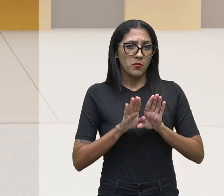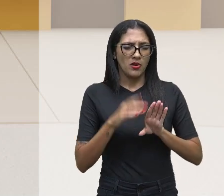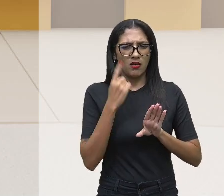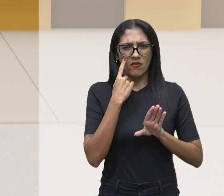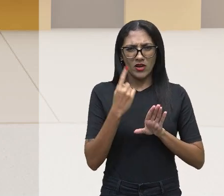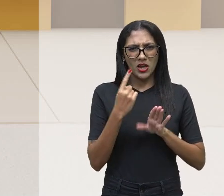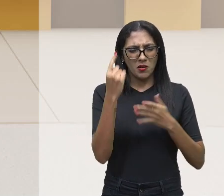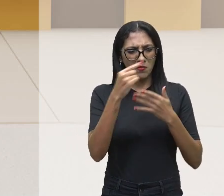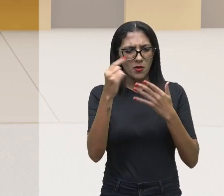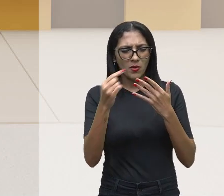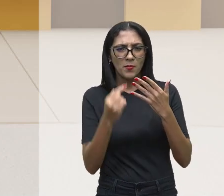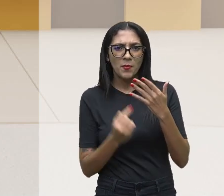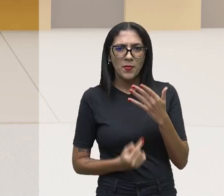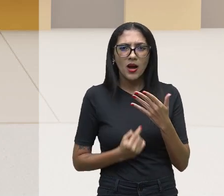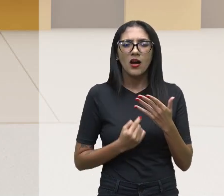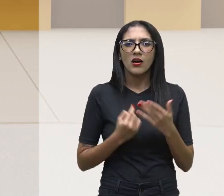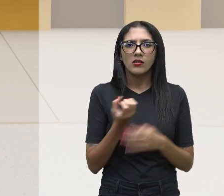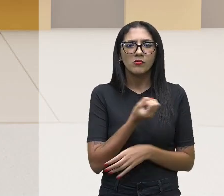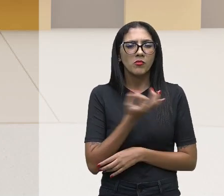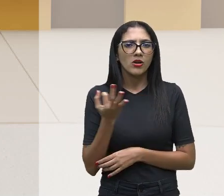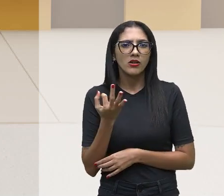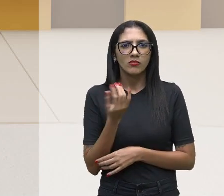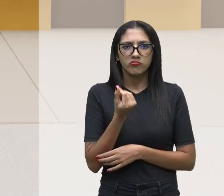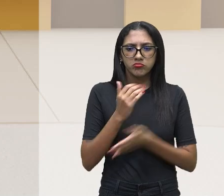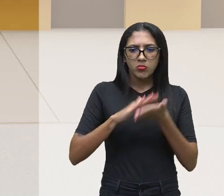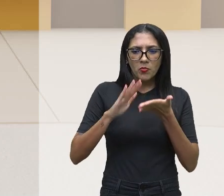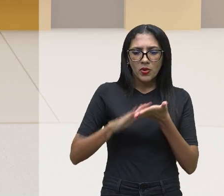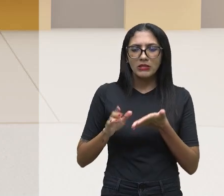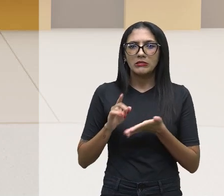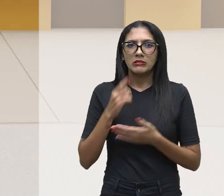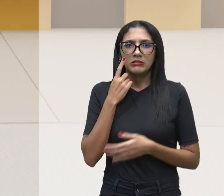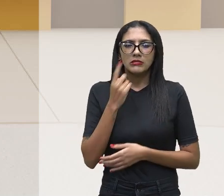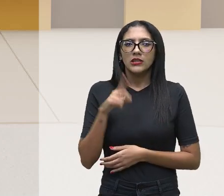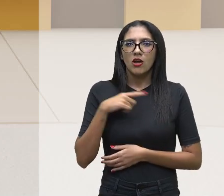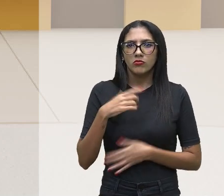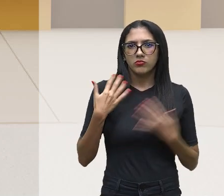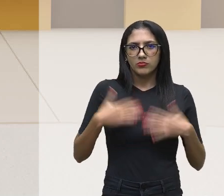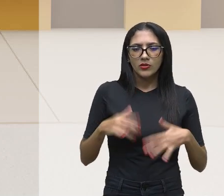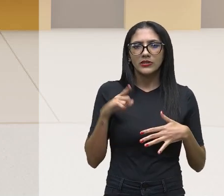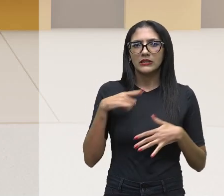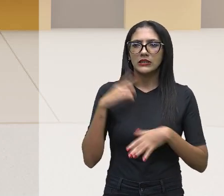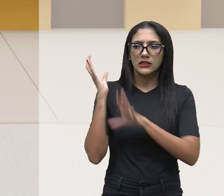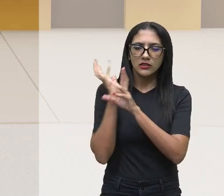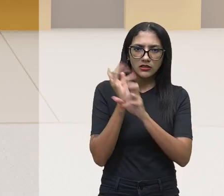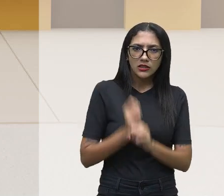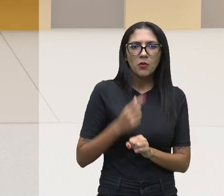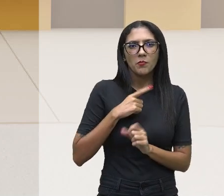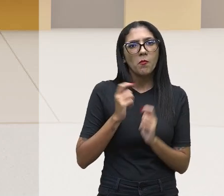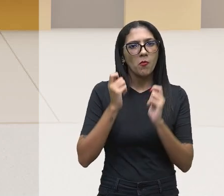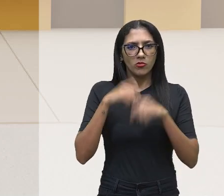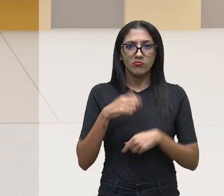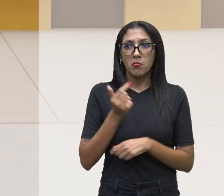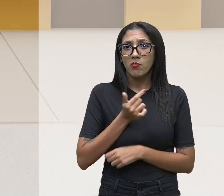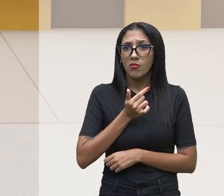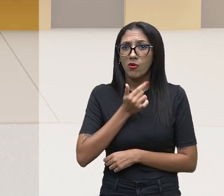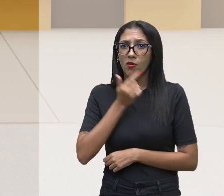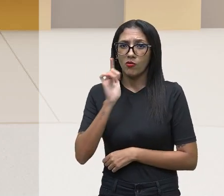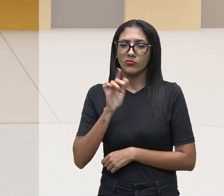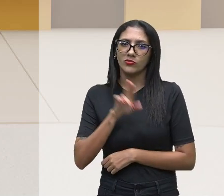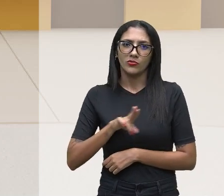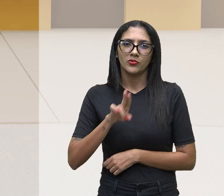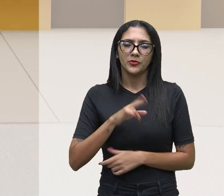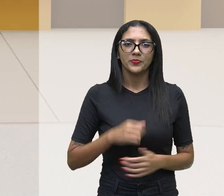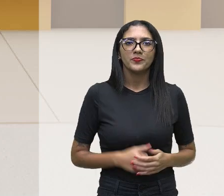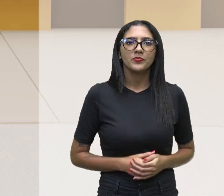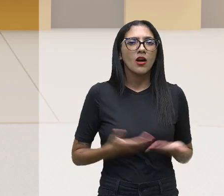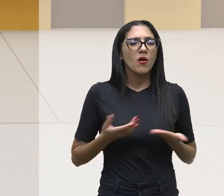gastos desnecessários, vai ver que foi um valor muito grande, que poderia ser usado para outra coisa. Então, qual é a